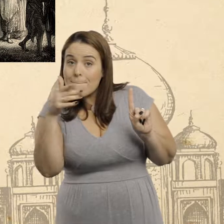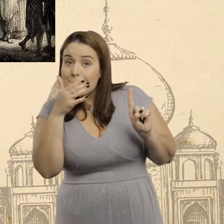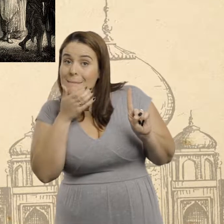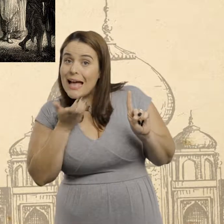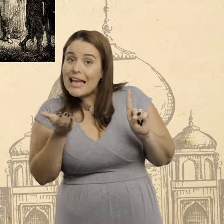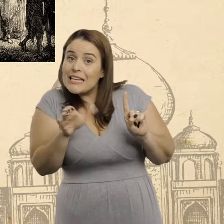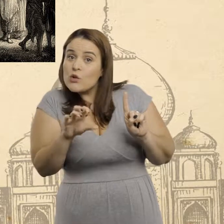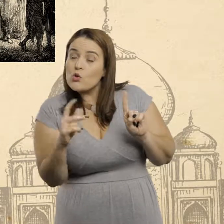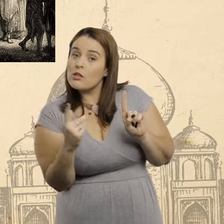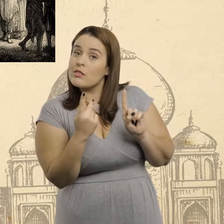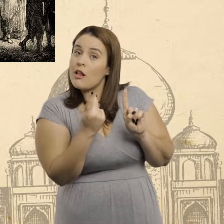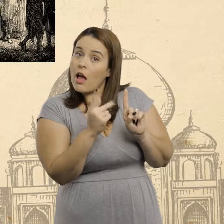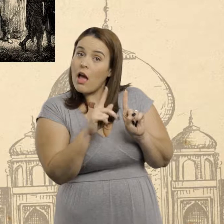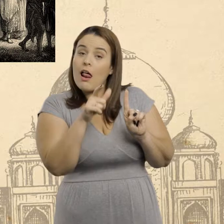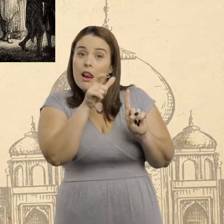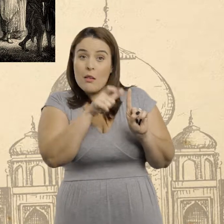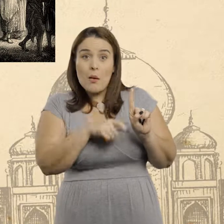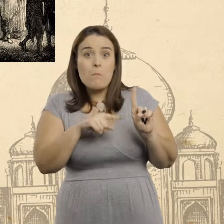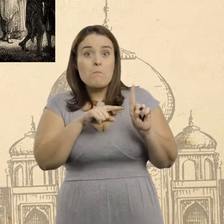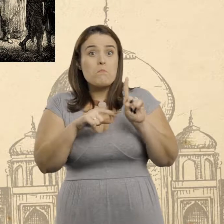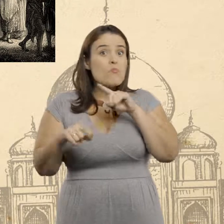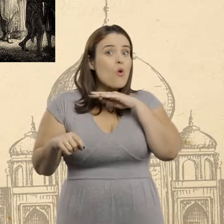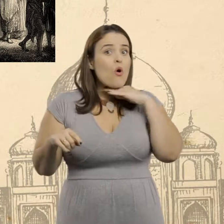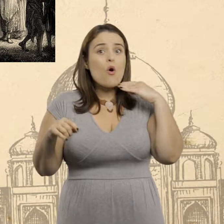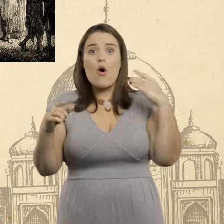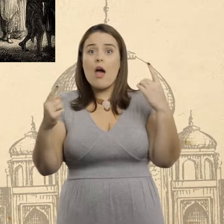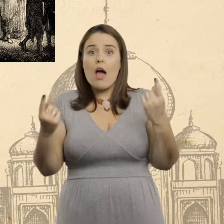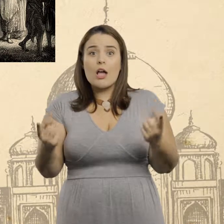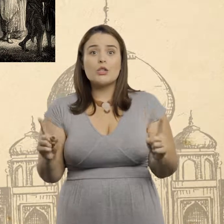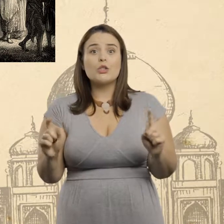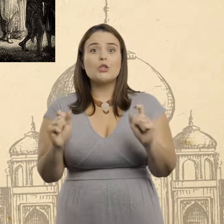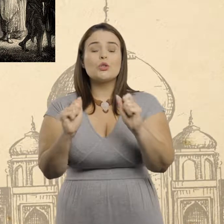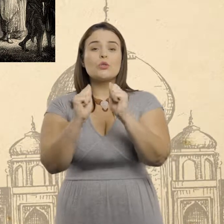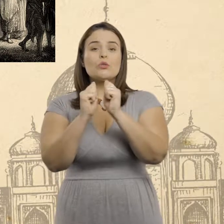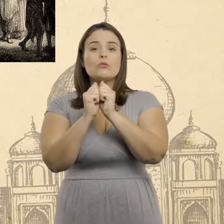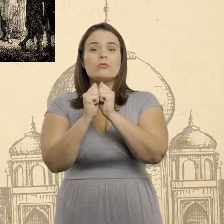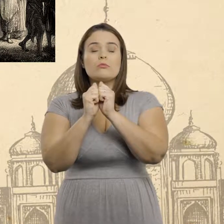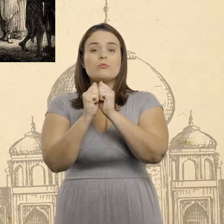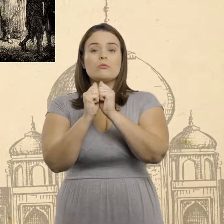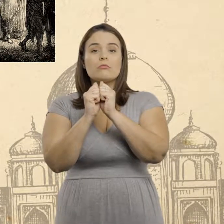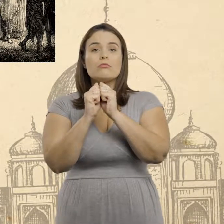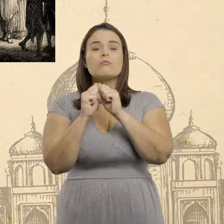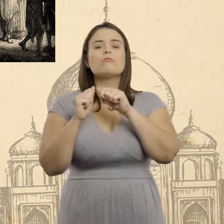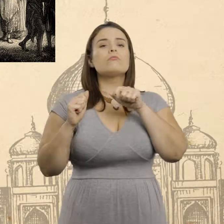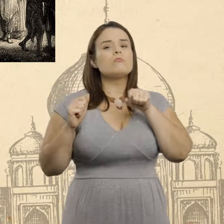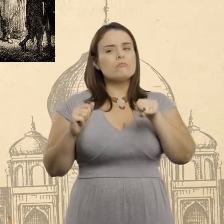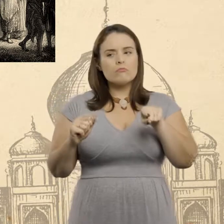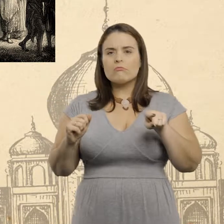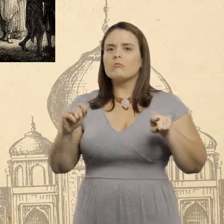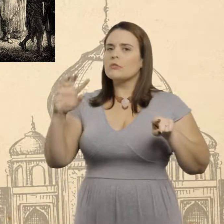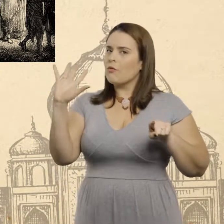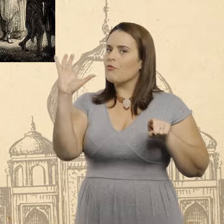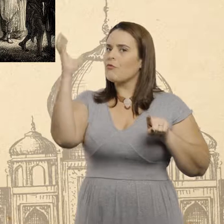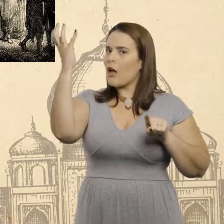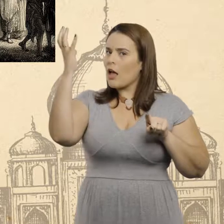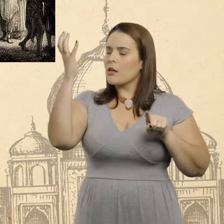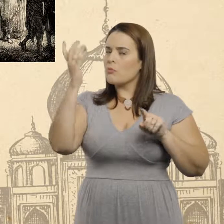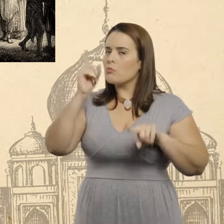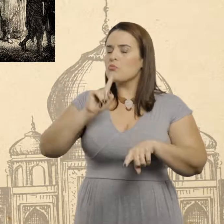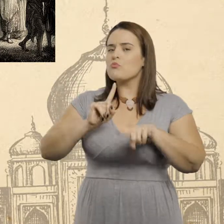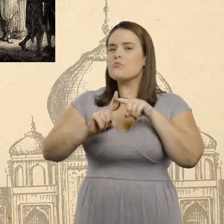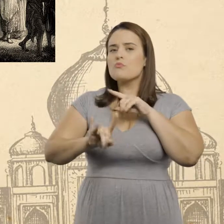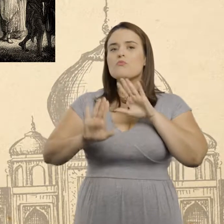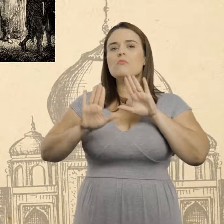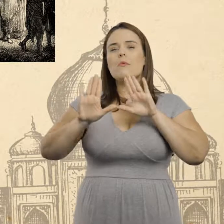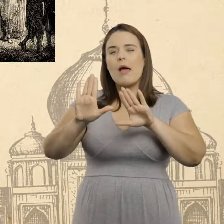ela seria queimada junto com ele. Sir Francis Cromarty disse que esse ritual era proibido, mas que ainda existiam em alguns